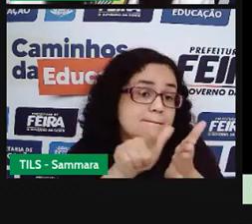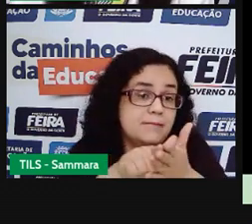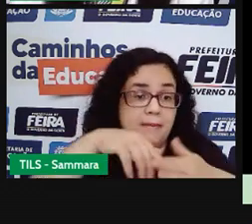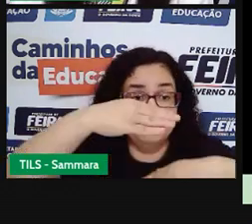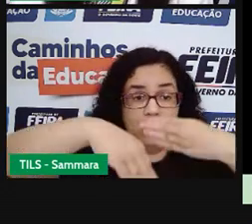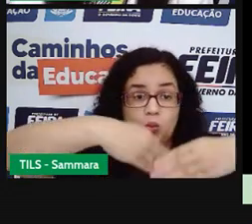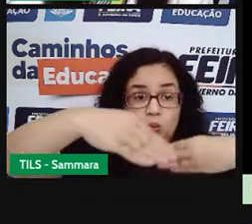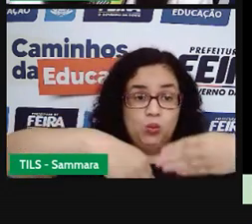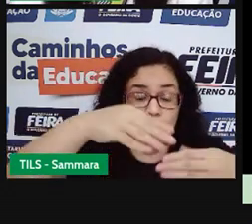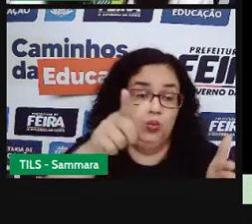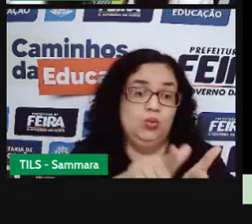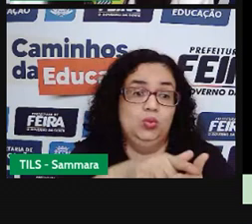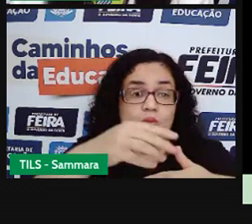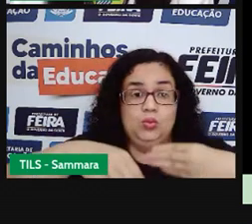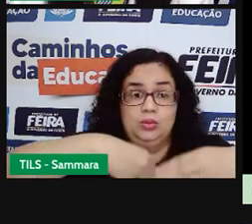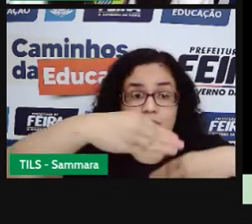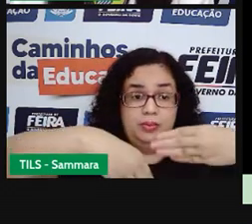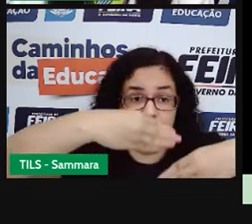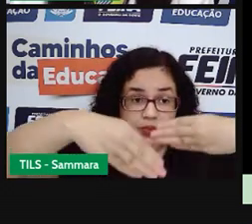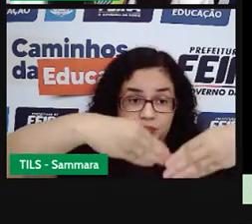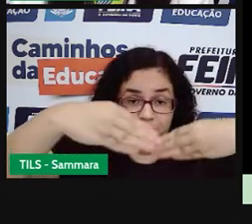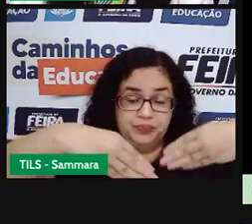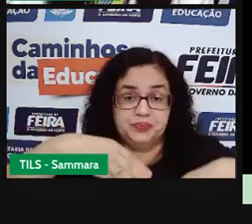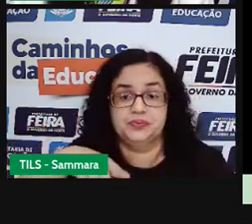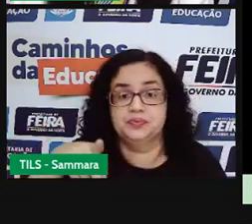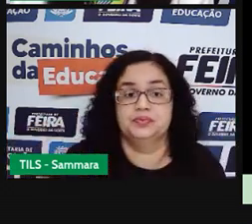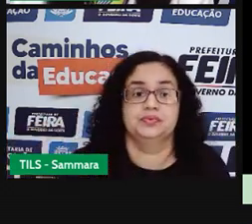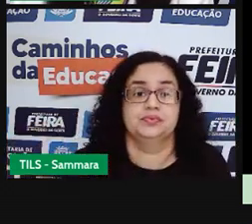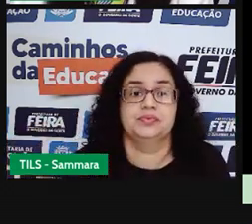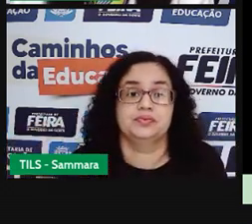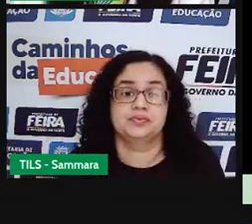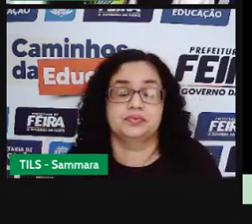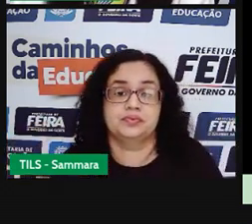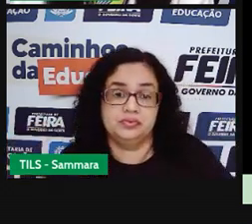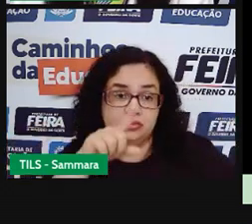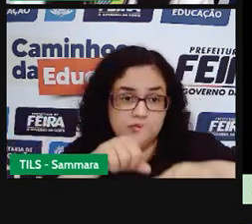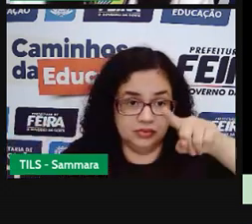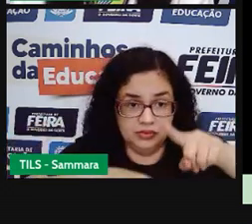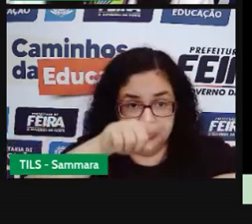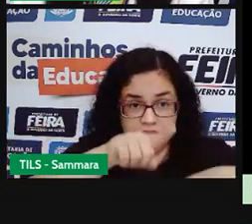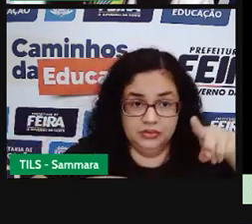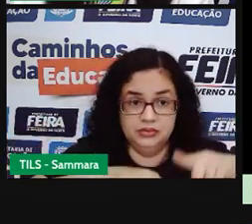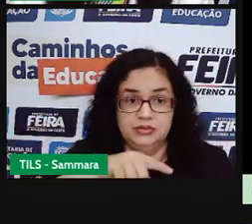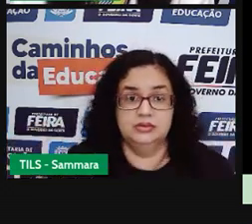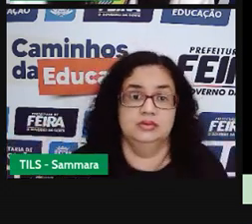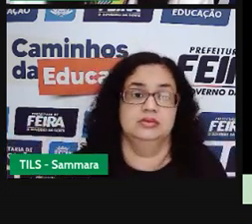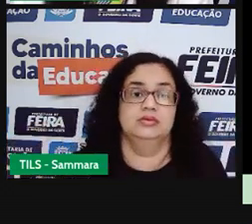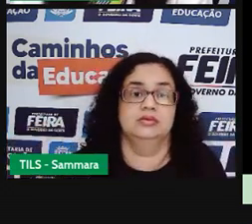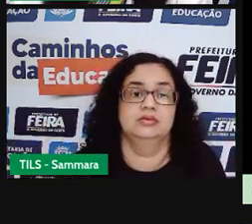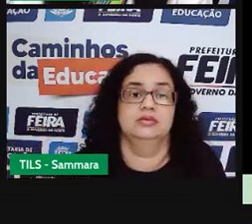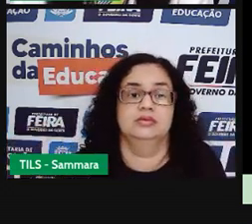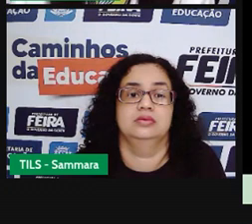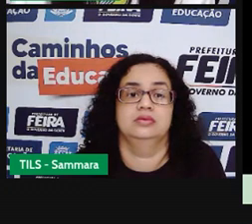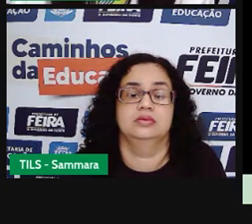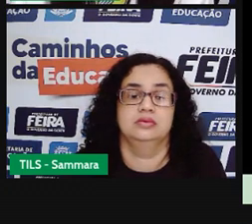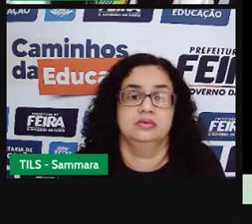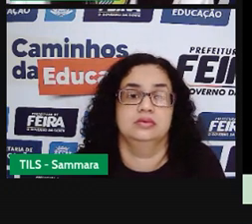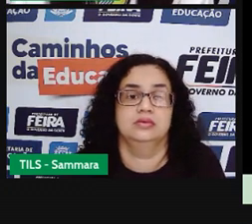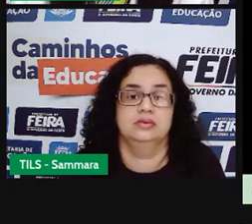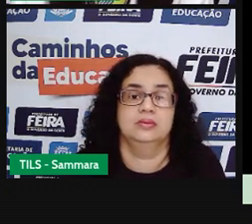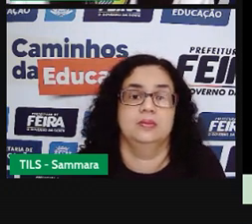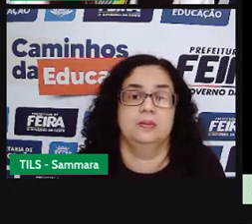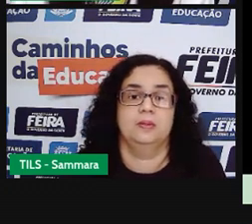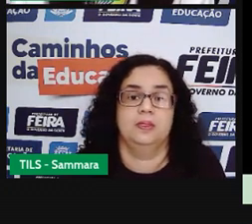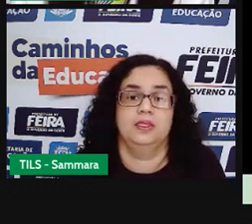e também aí tem bolo não é desse marca dial não é o mesmo mesmo tipo